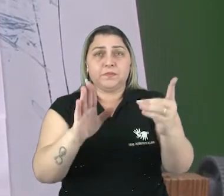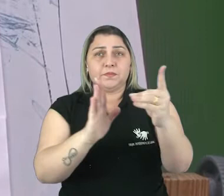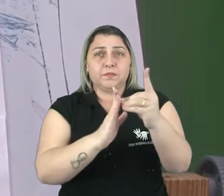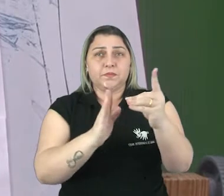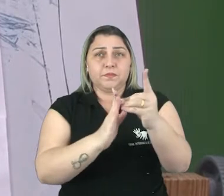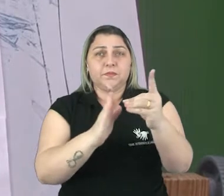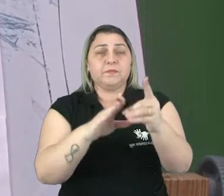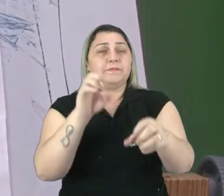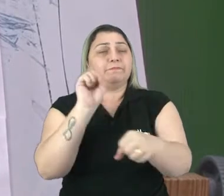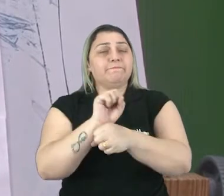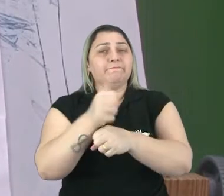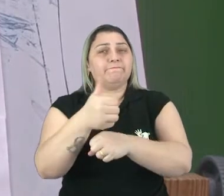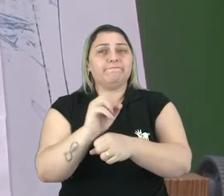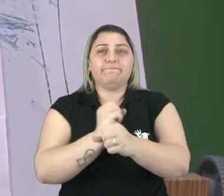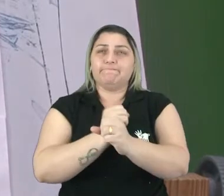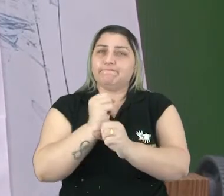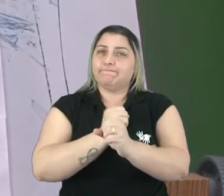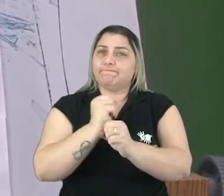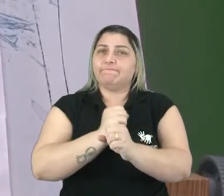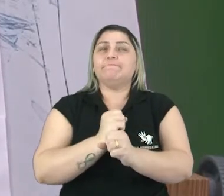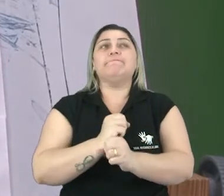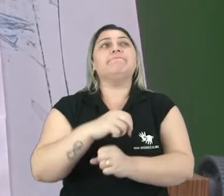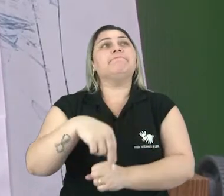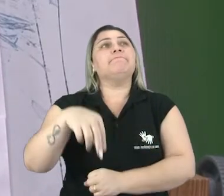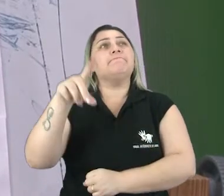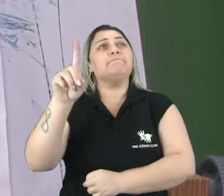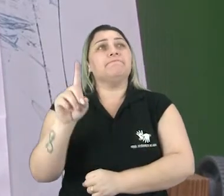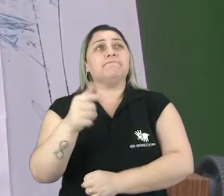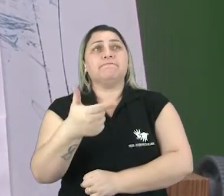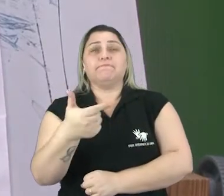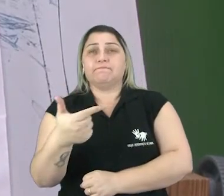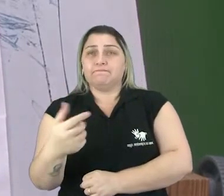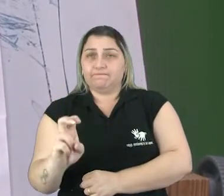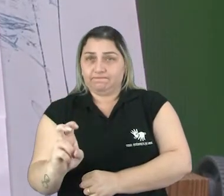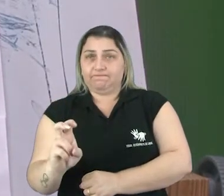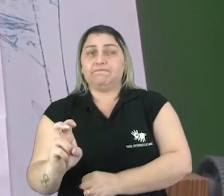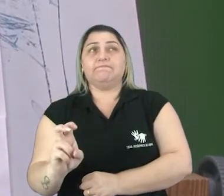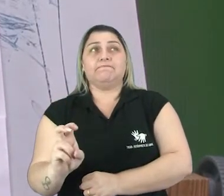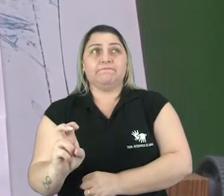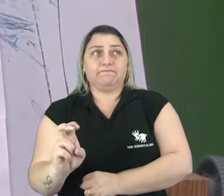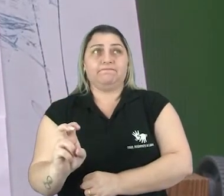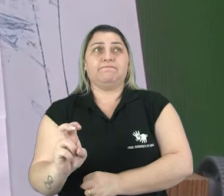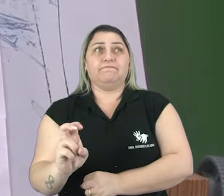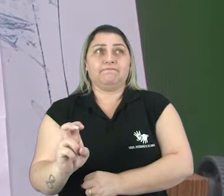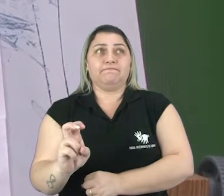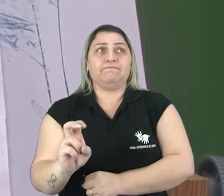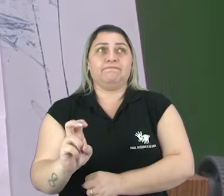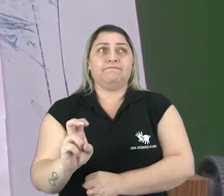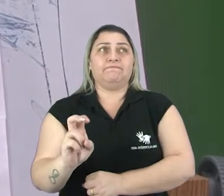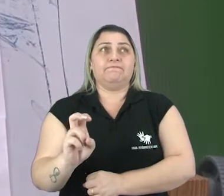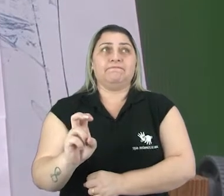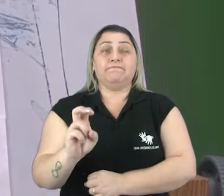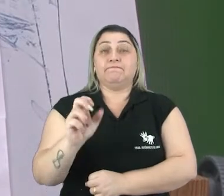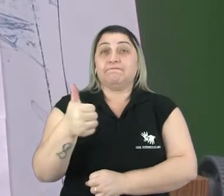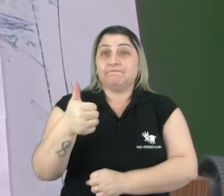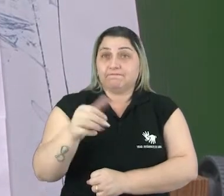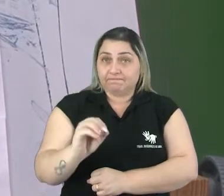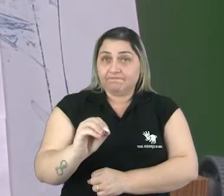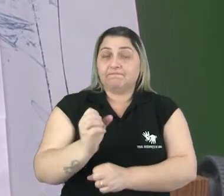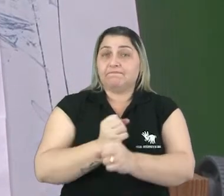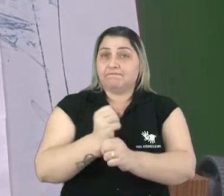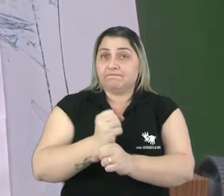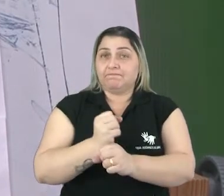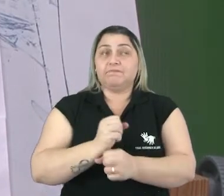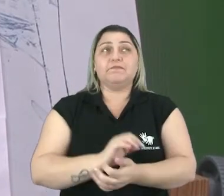pensou você aguardar 10 anos? Aqui no Nordeste eles estão aguardando há 25 anos, né? E aqui há 10 anos,